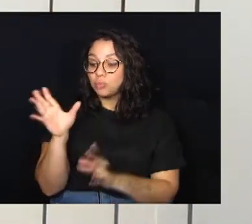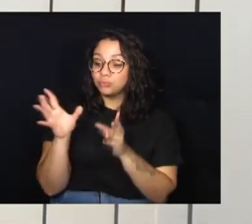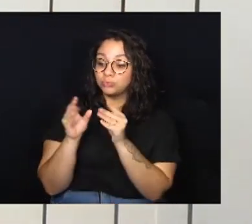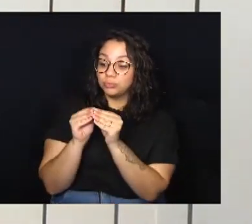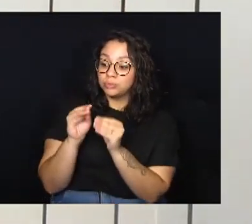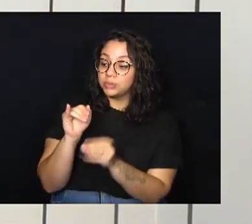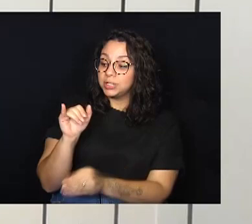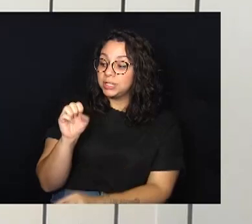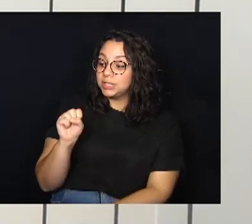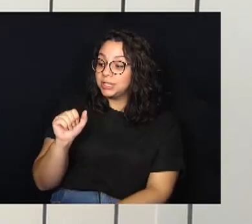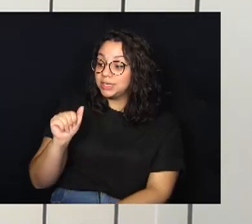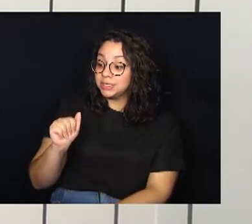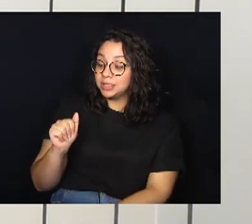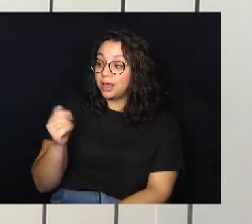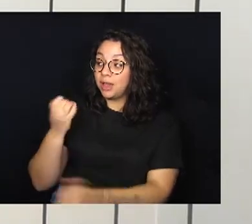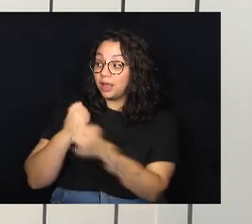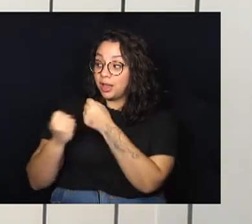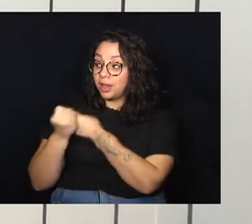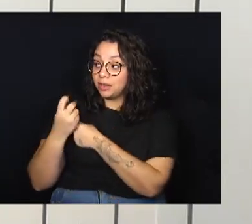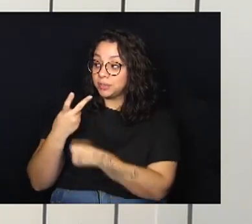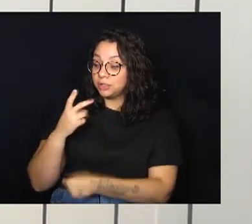2022